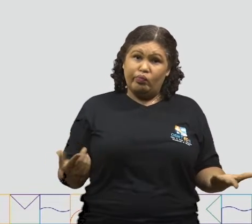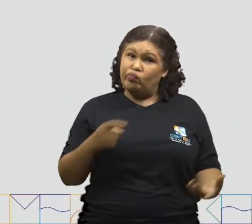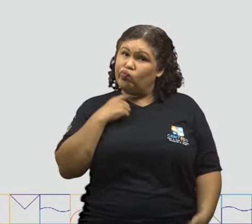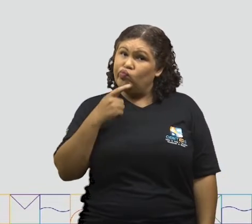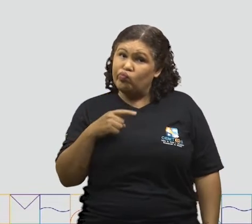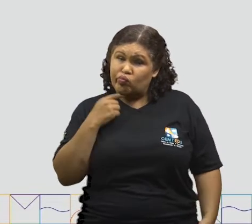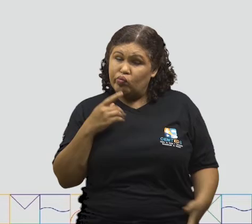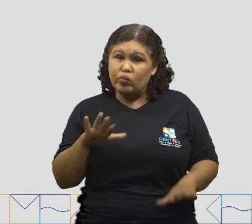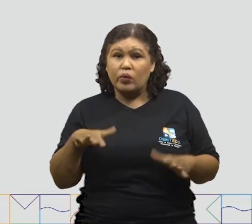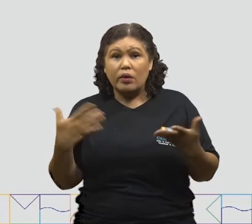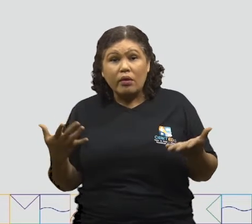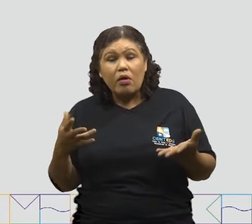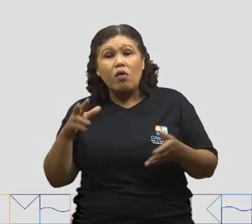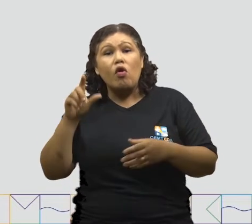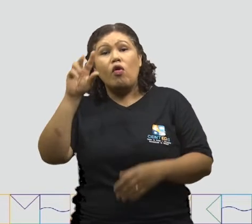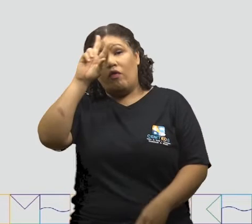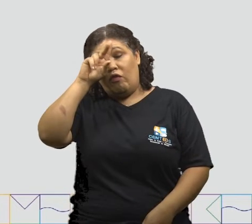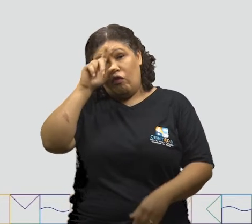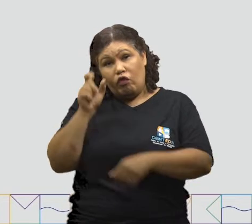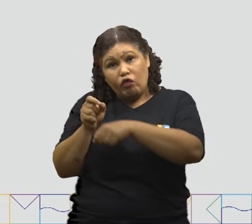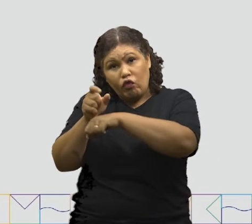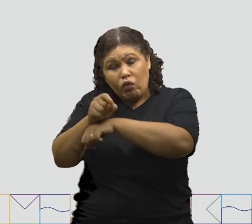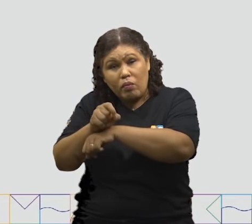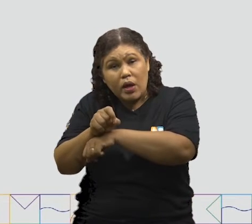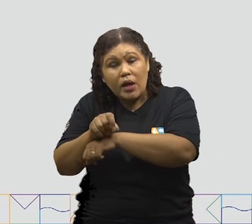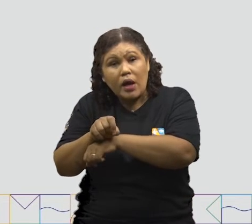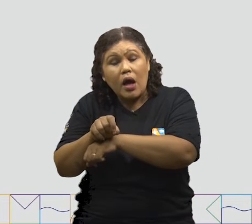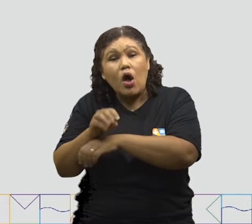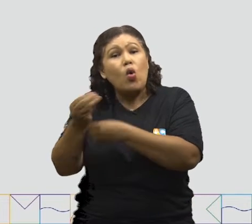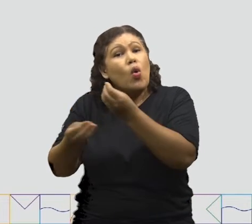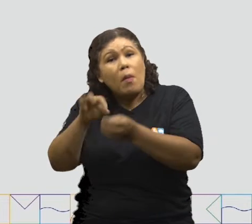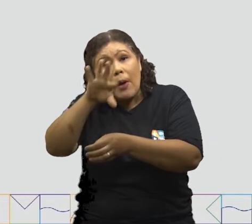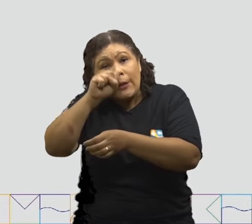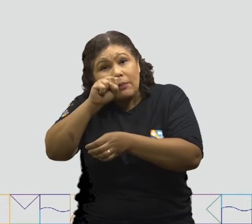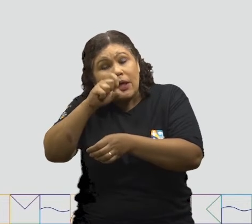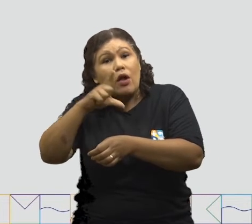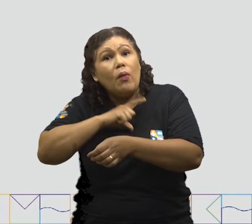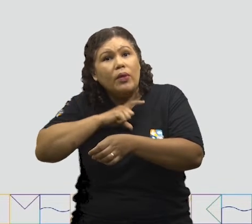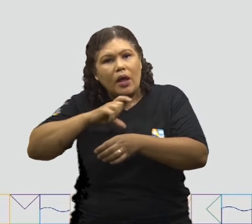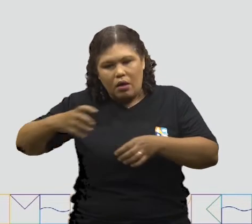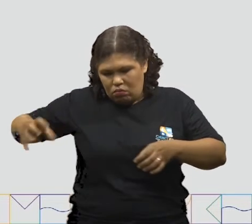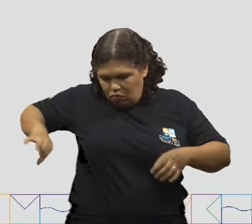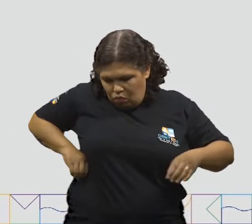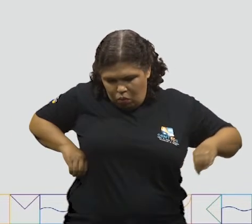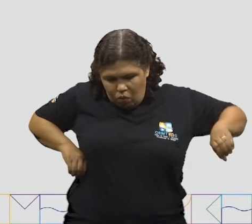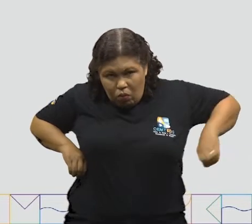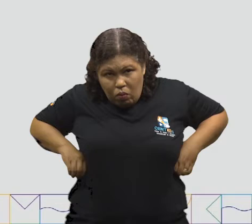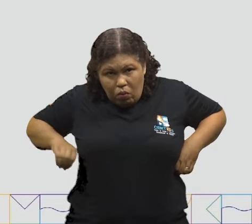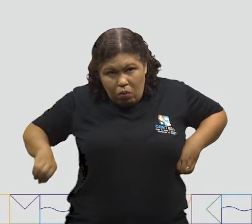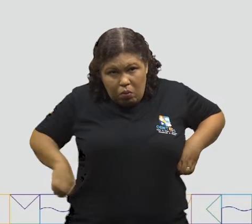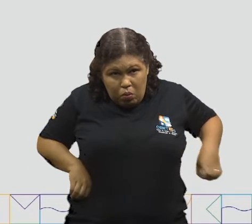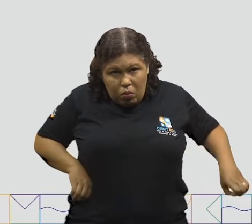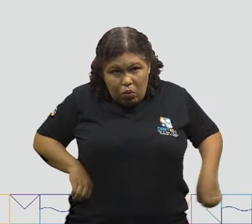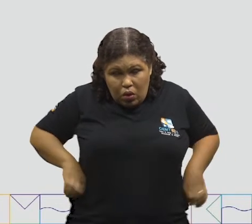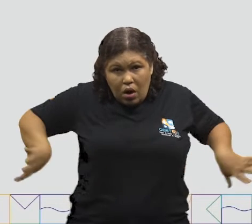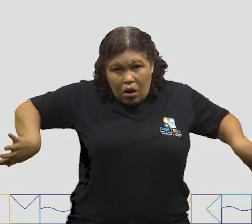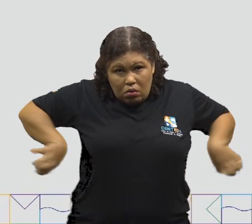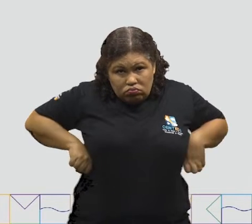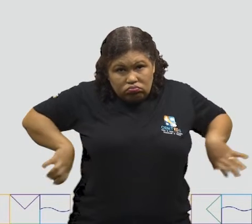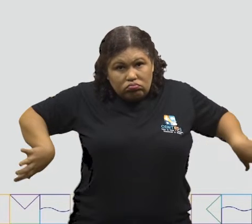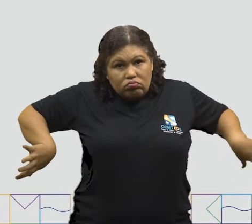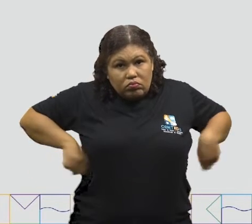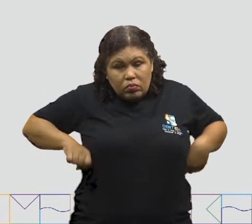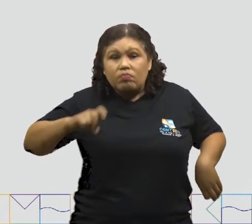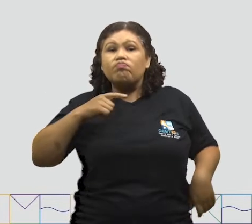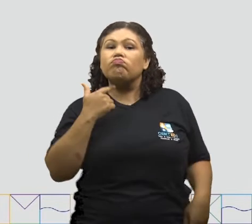nosso. Assim, elas respiram através de buracos que ficam ao lado de seus